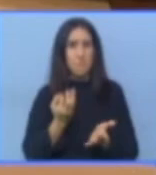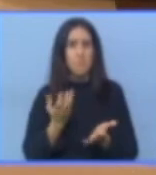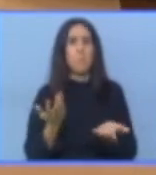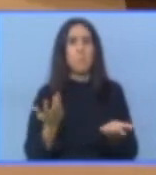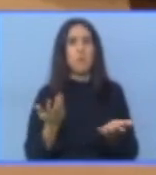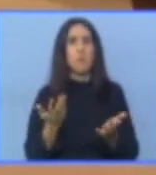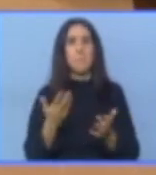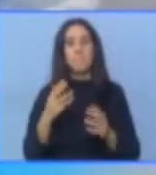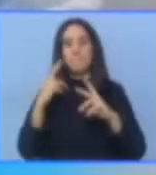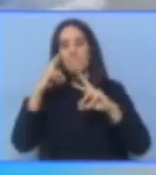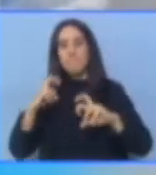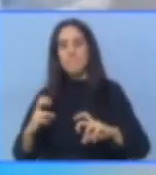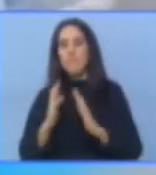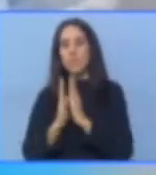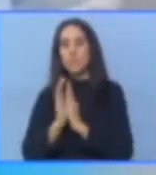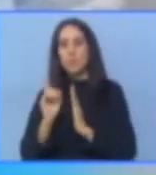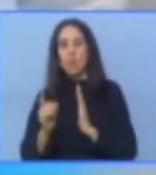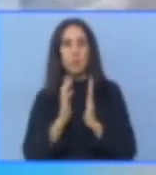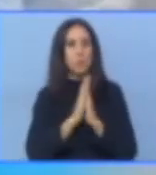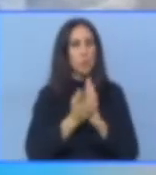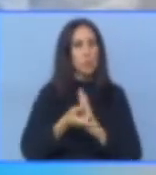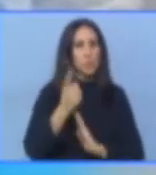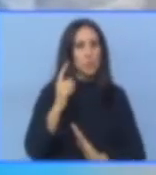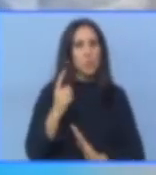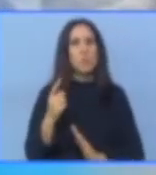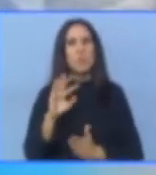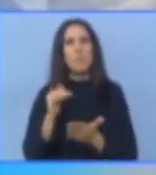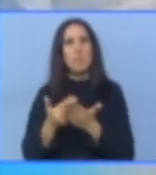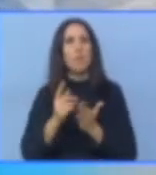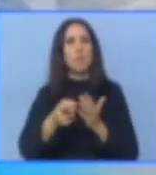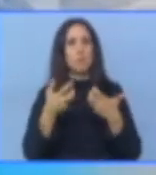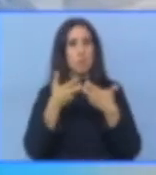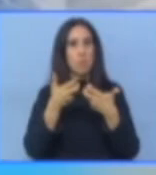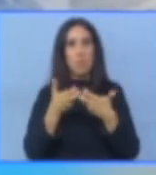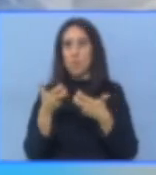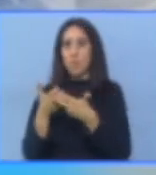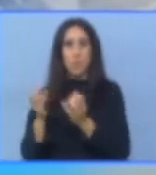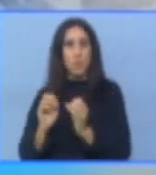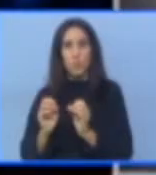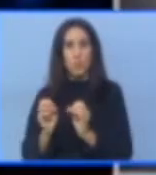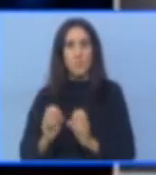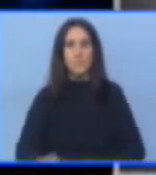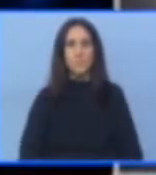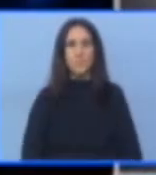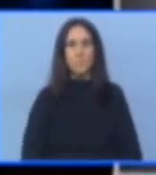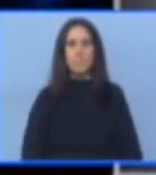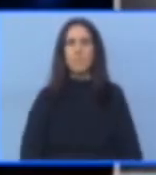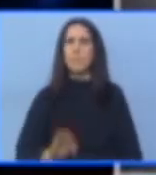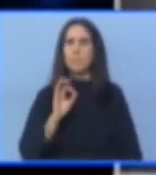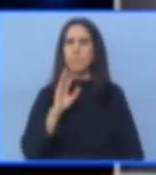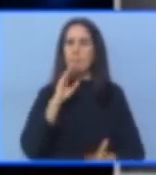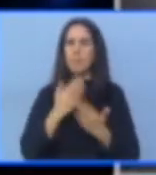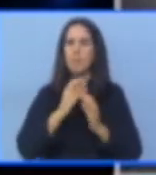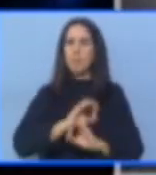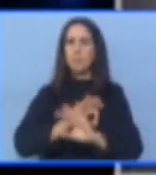para apurar o que é religioso, o que não é religioso, e o que provoca a guerra e o que não provoca. E fundamentalmente para